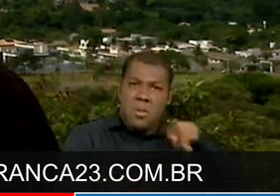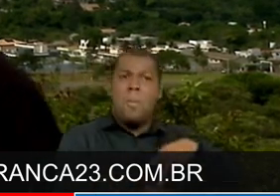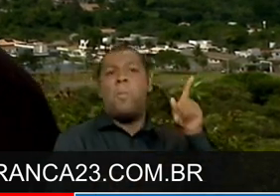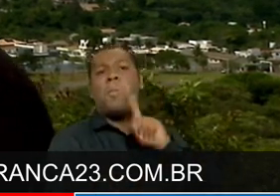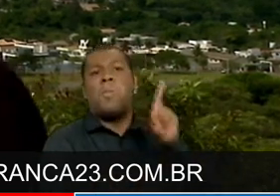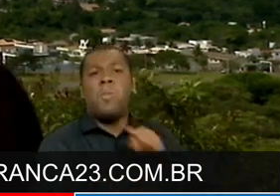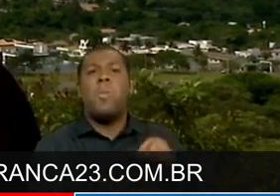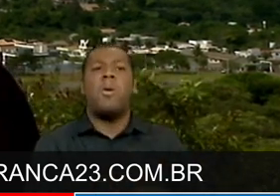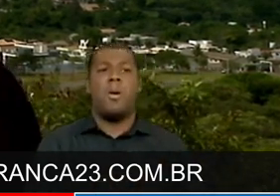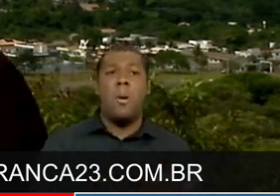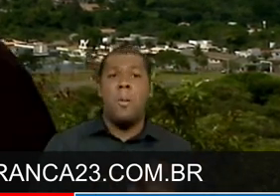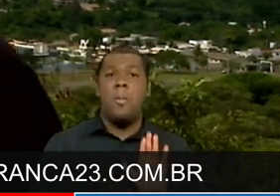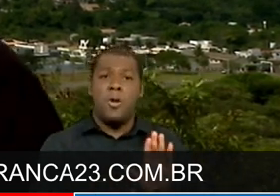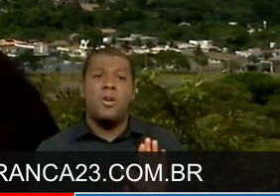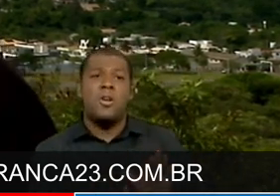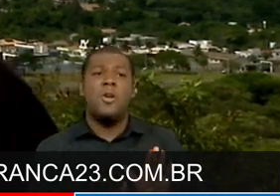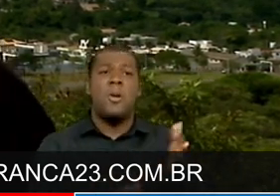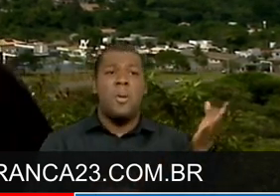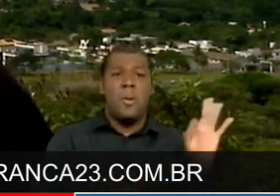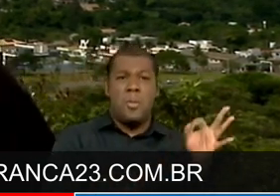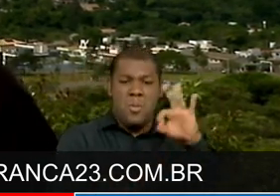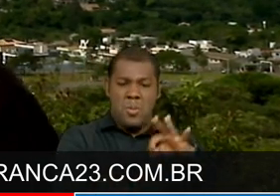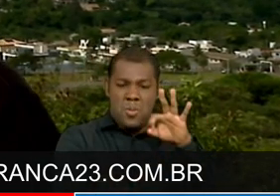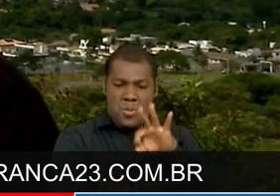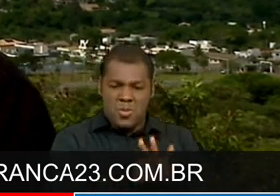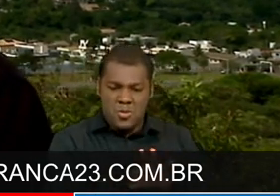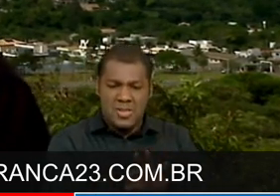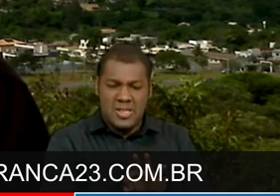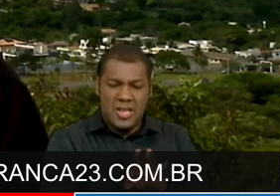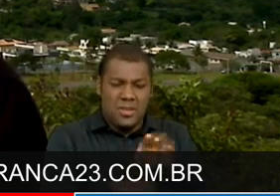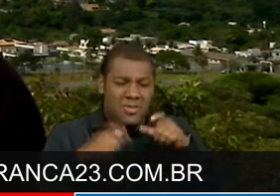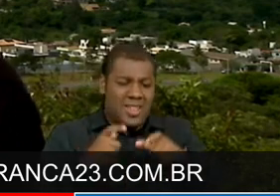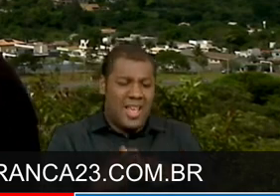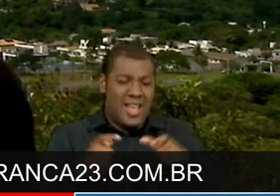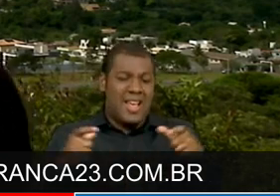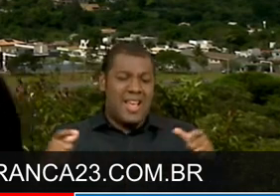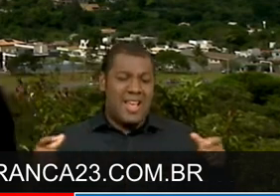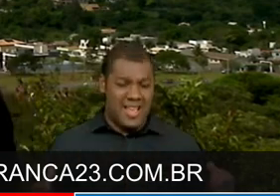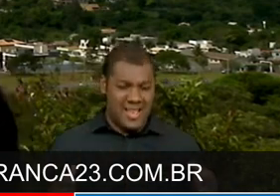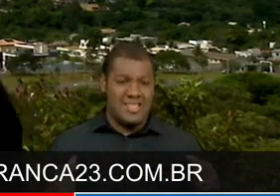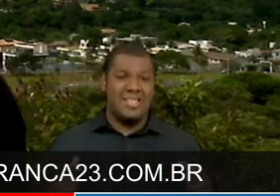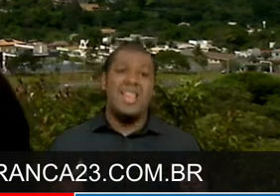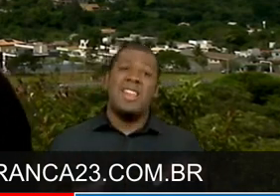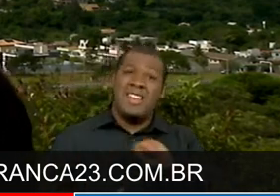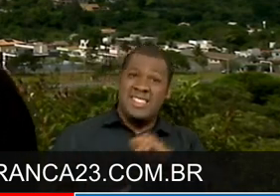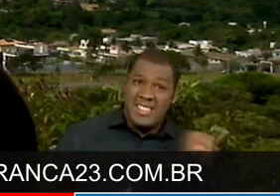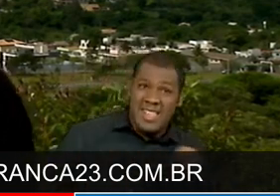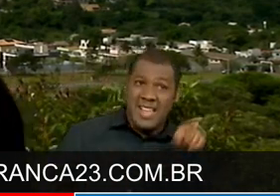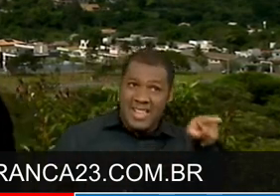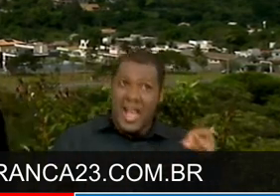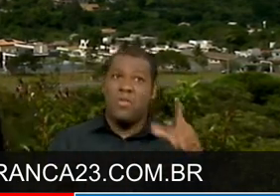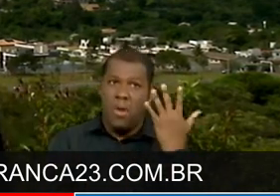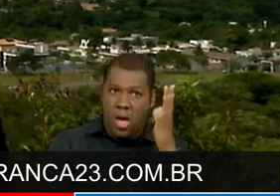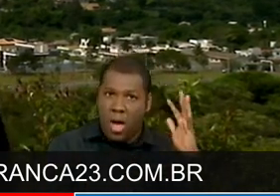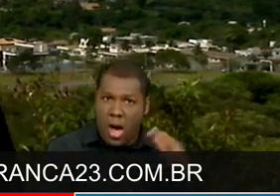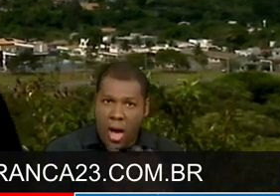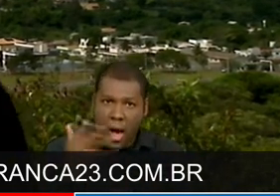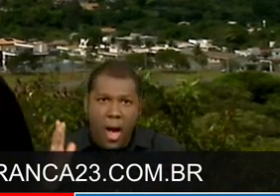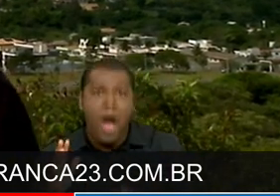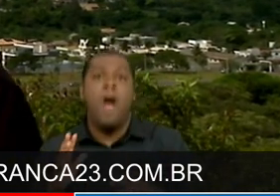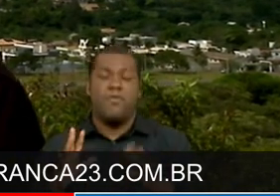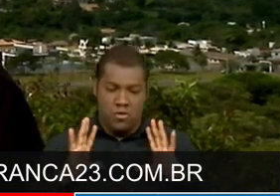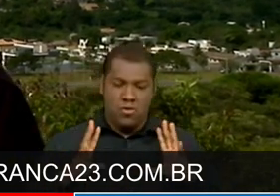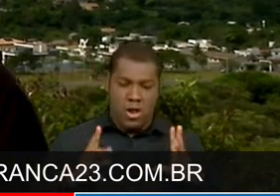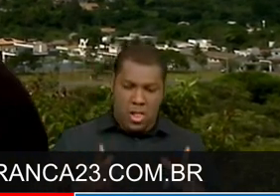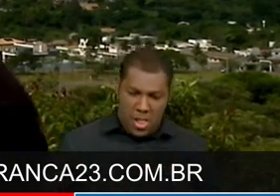claramente que o Aedes aegypti não prospera em locais ambientalmente equilibrados. Ele se insere, mas ele não